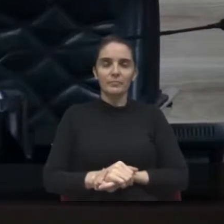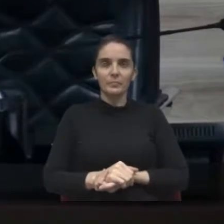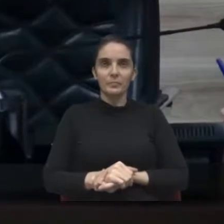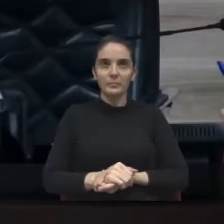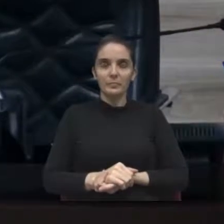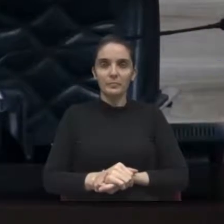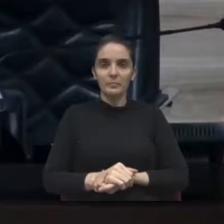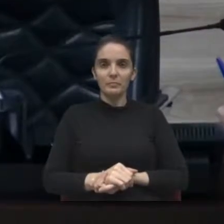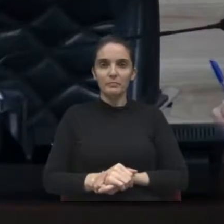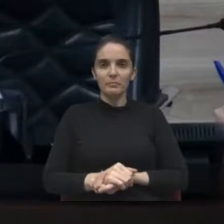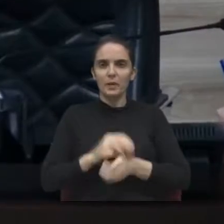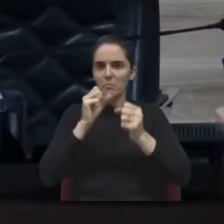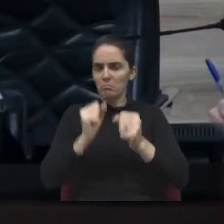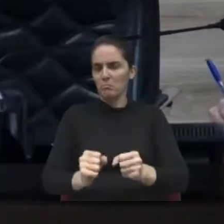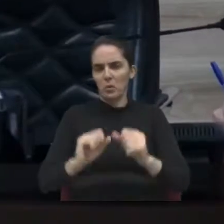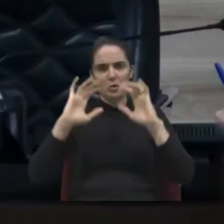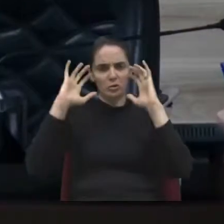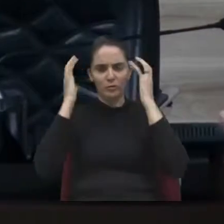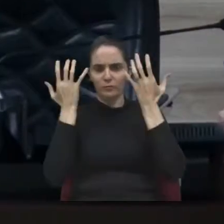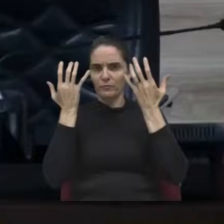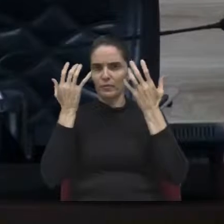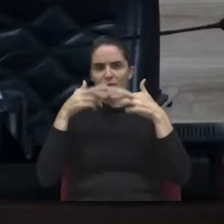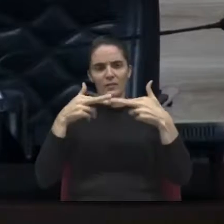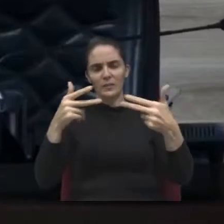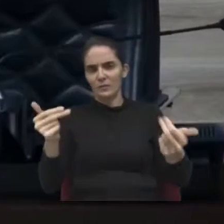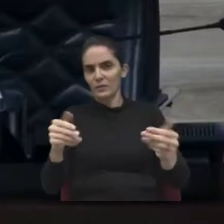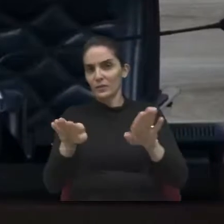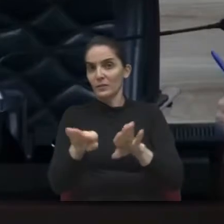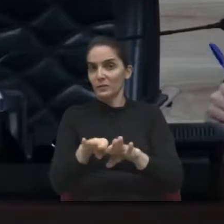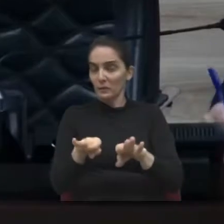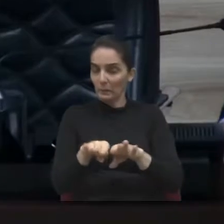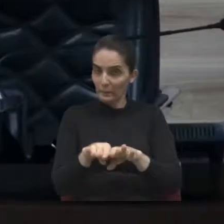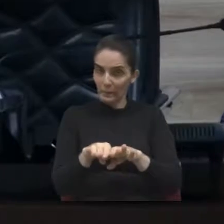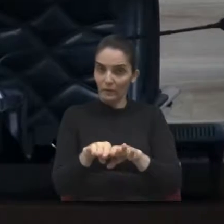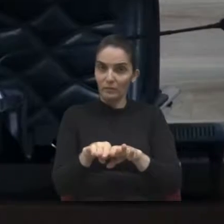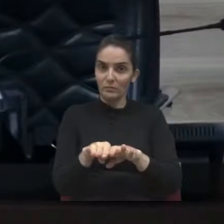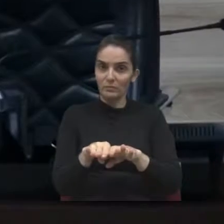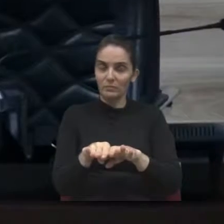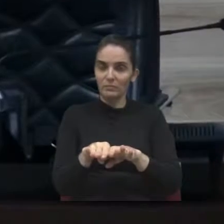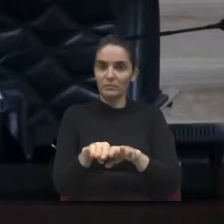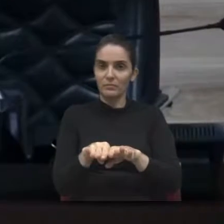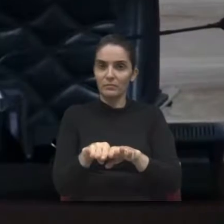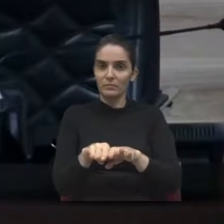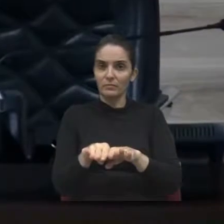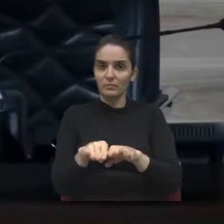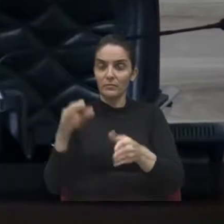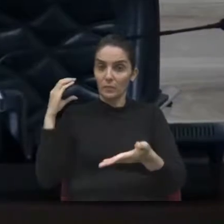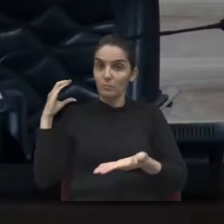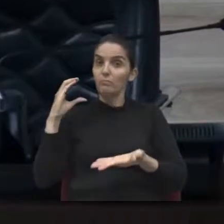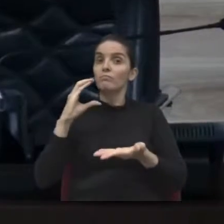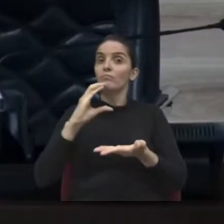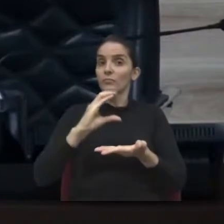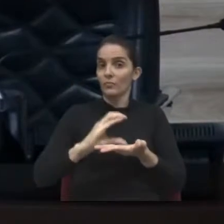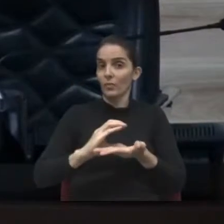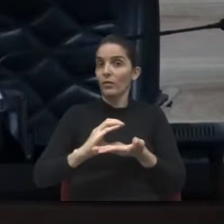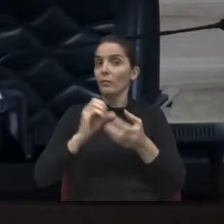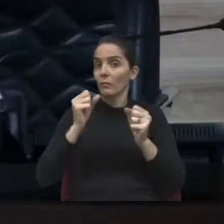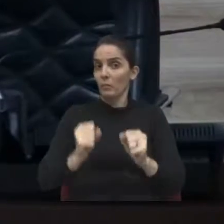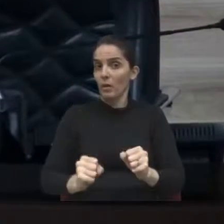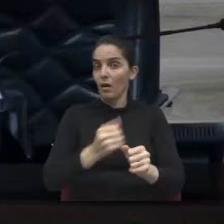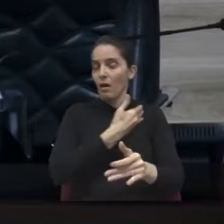muitos eventos e até receber verbas do poder público